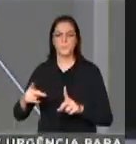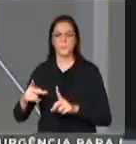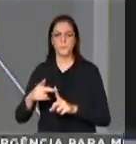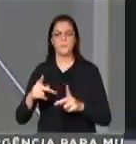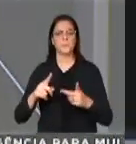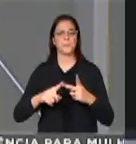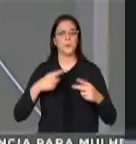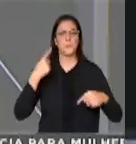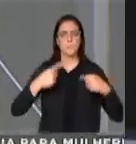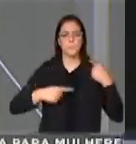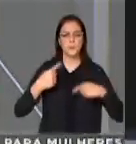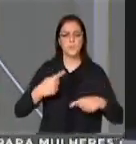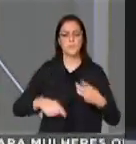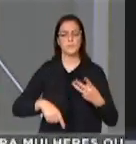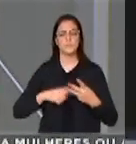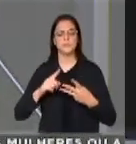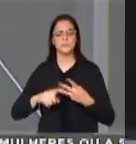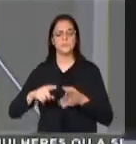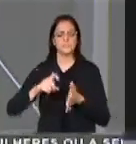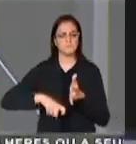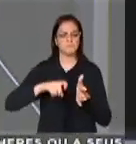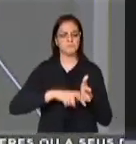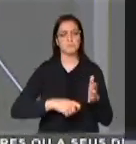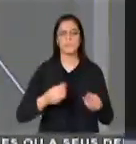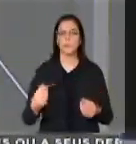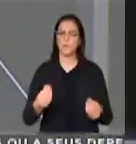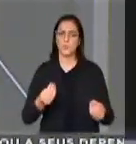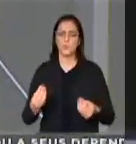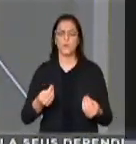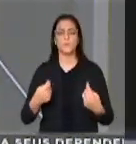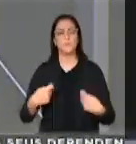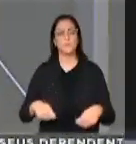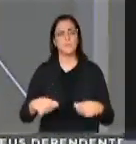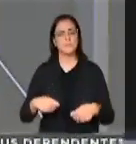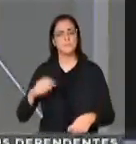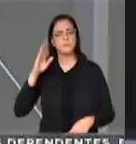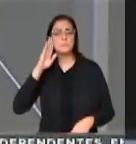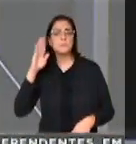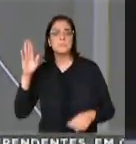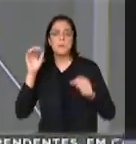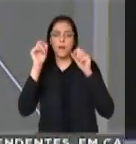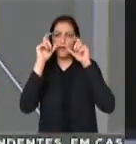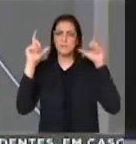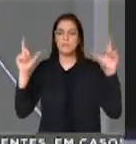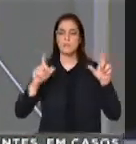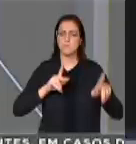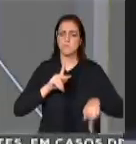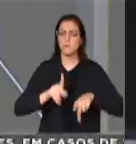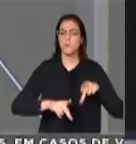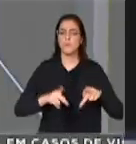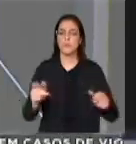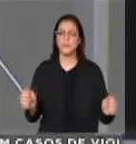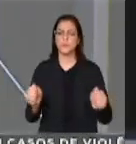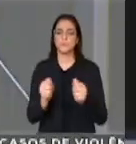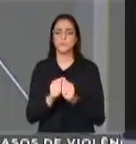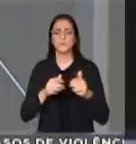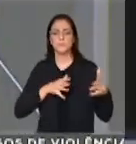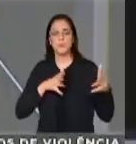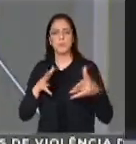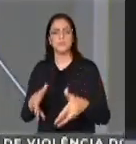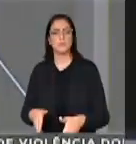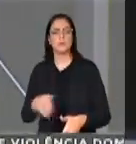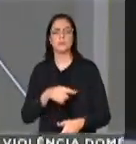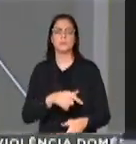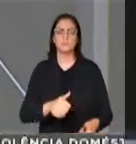só se legitimam se feitas em vista do bem comum e com a participação popular, de forma a atender, em